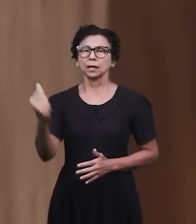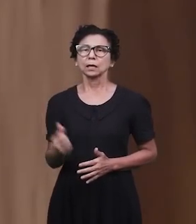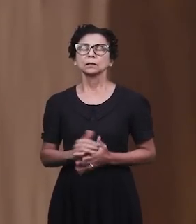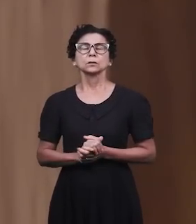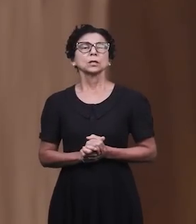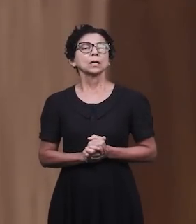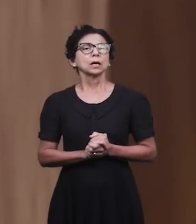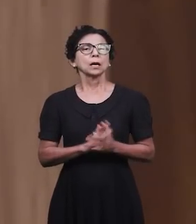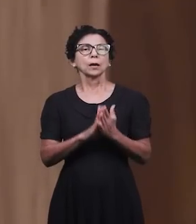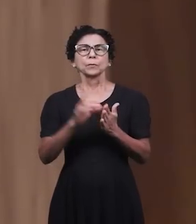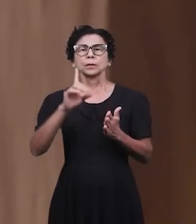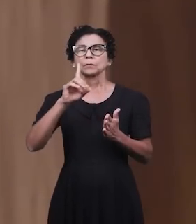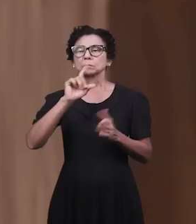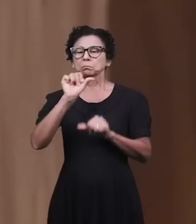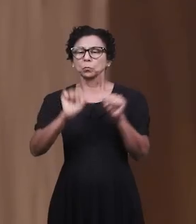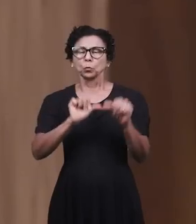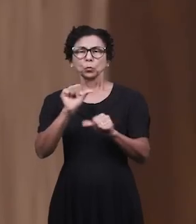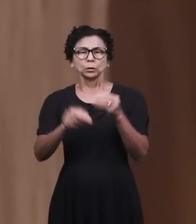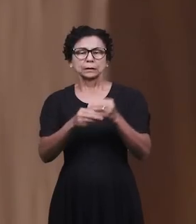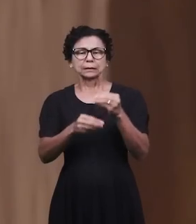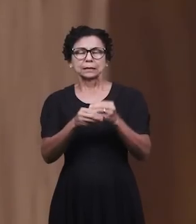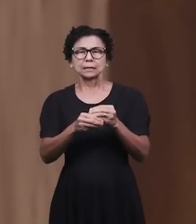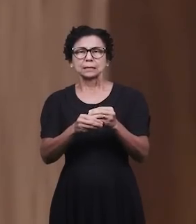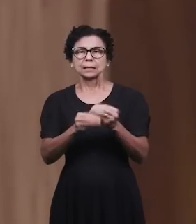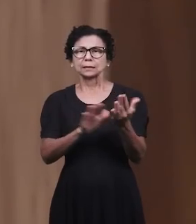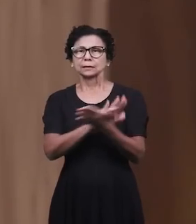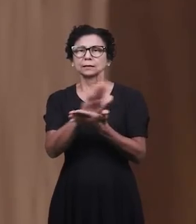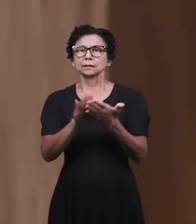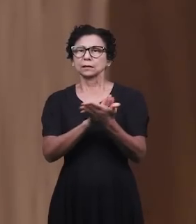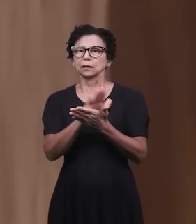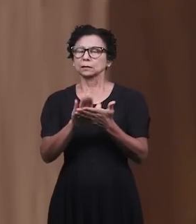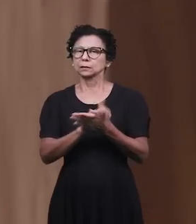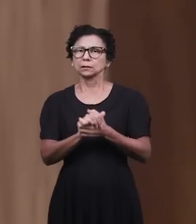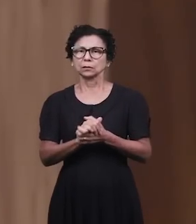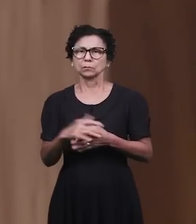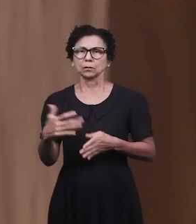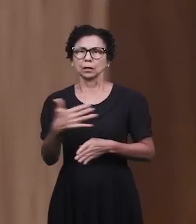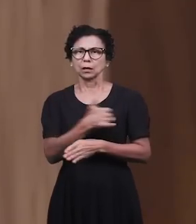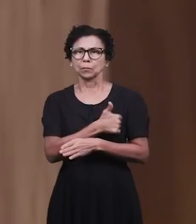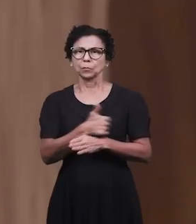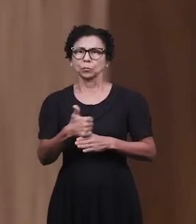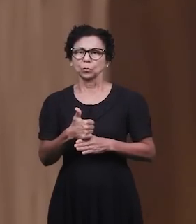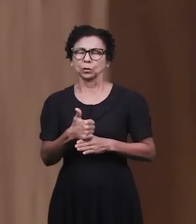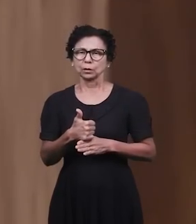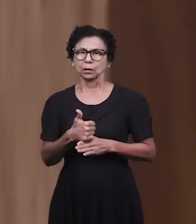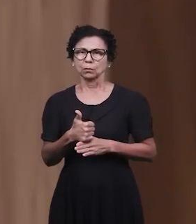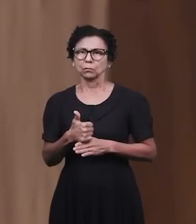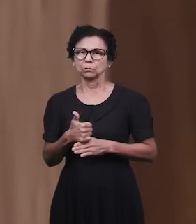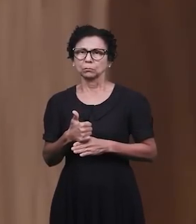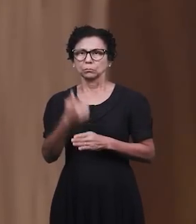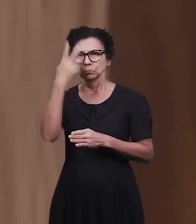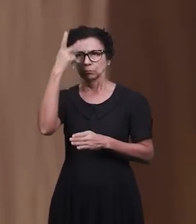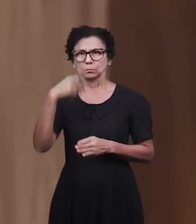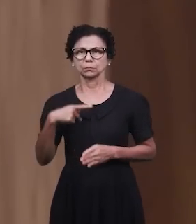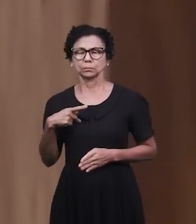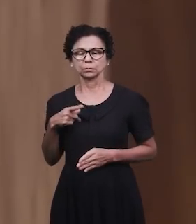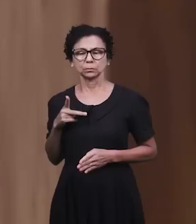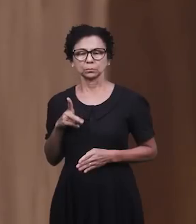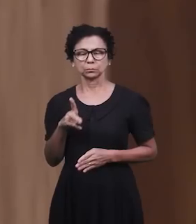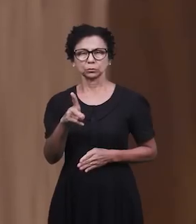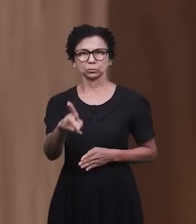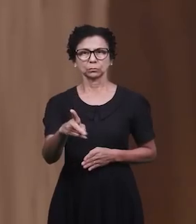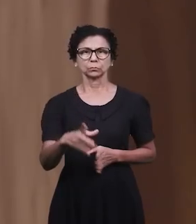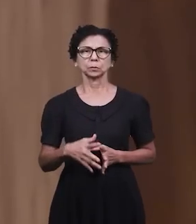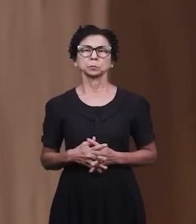adapta às variações de humor, de moral do homem. Ela permanece a mesma, e só